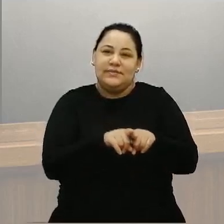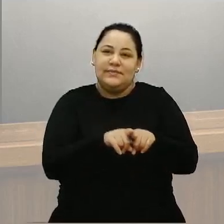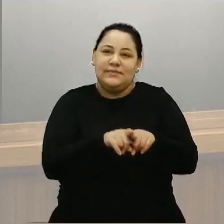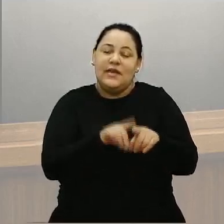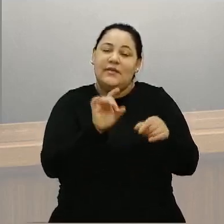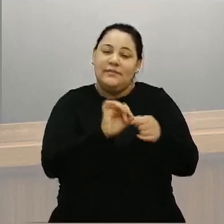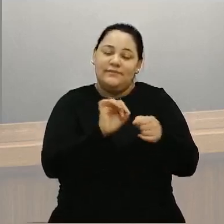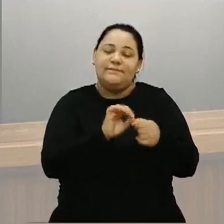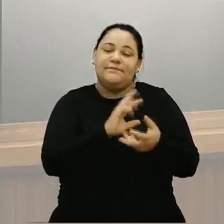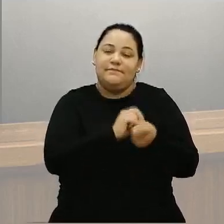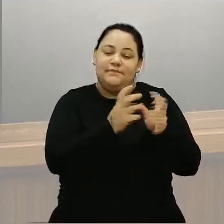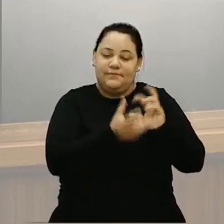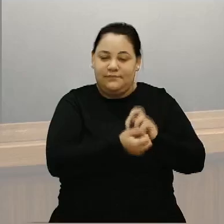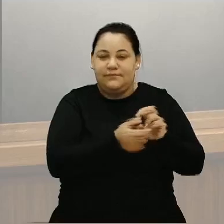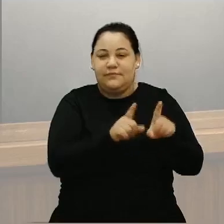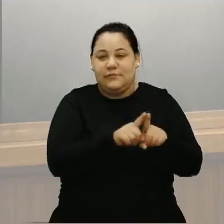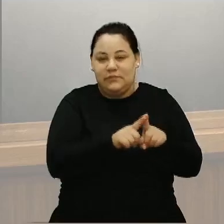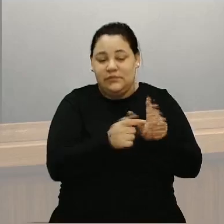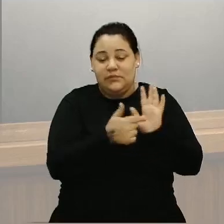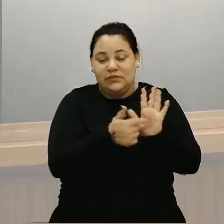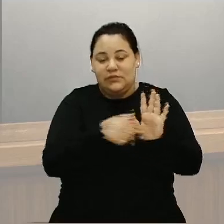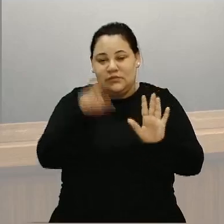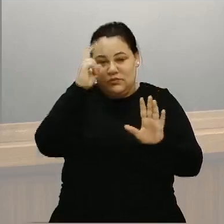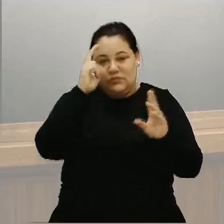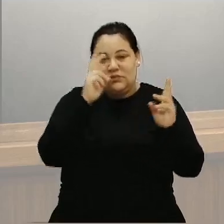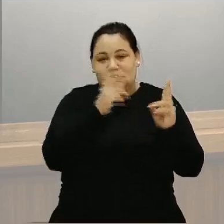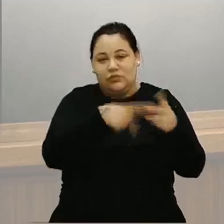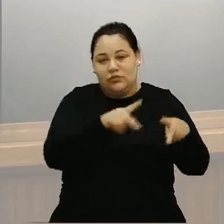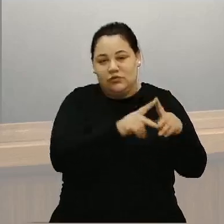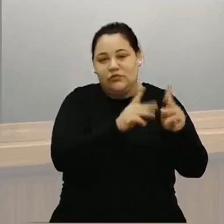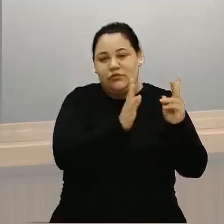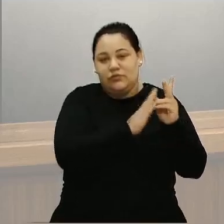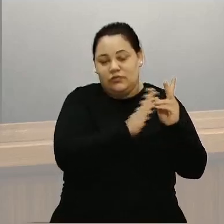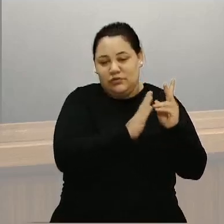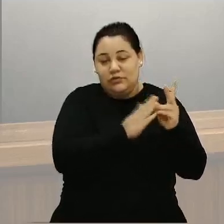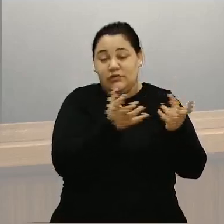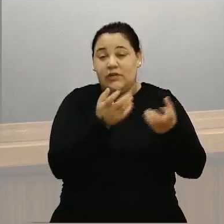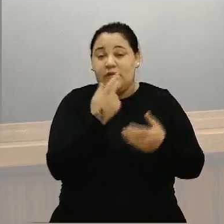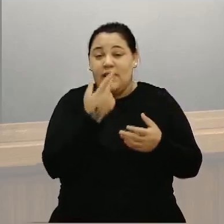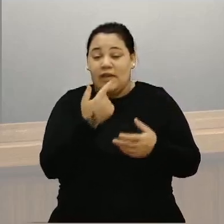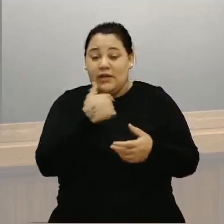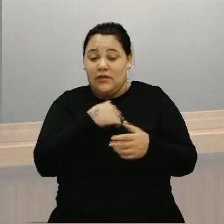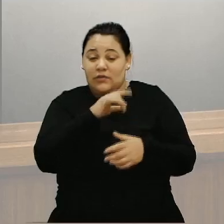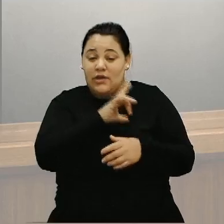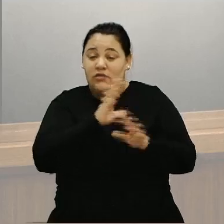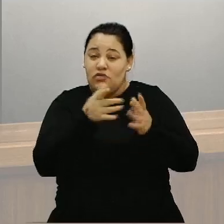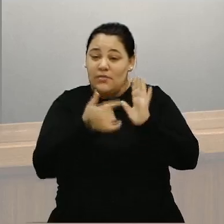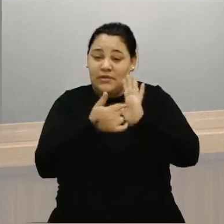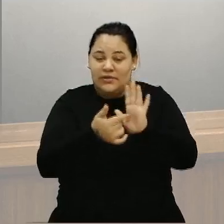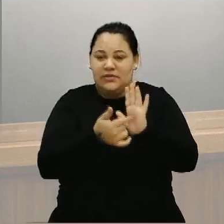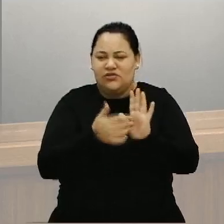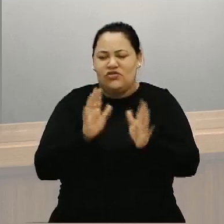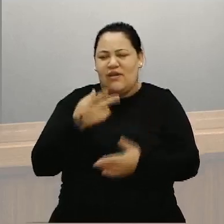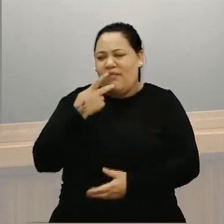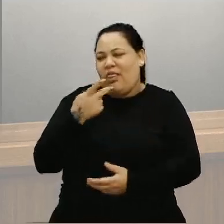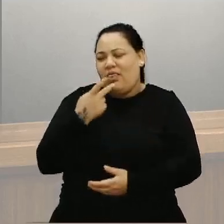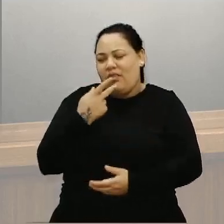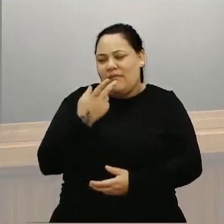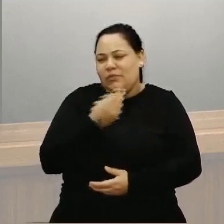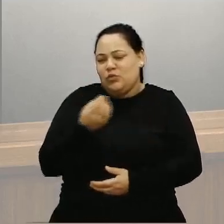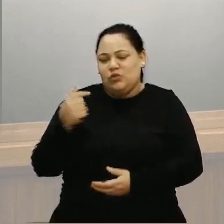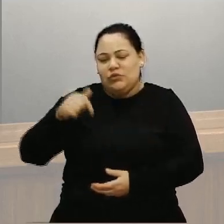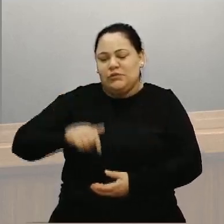do artesanato. Também queria falar que eu apresentei, já falei várias vezes aqui, mas ele